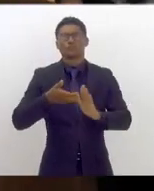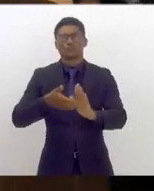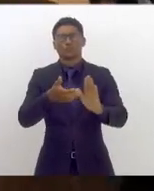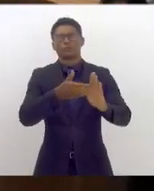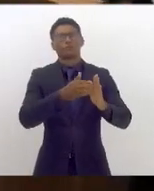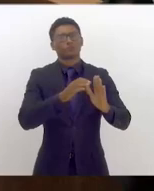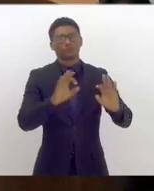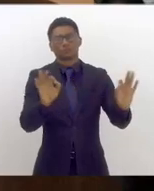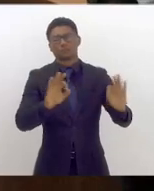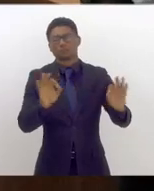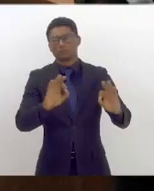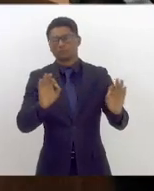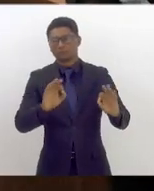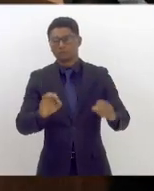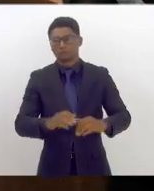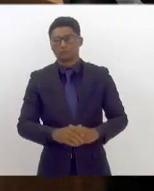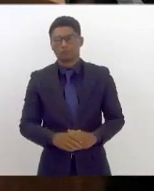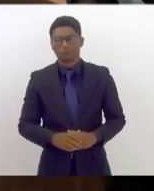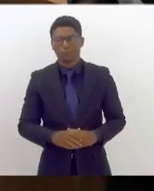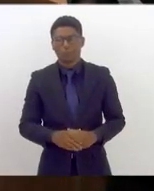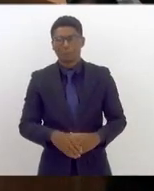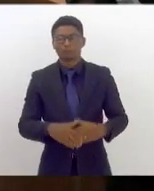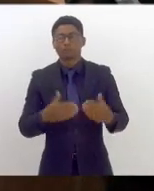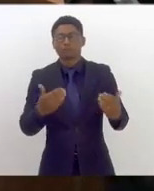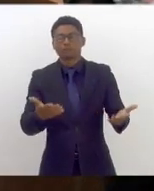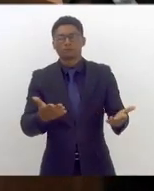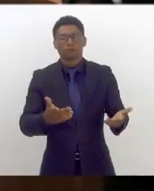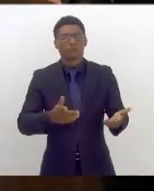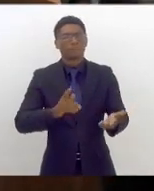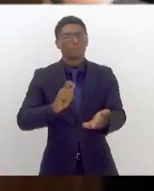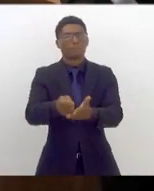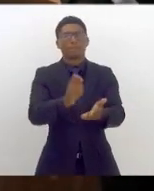instaladas e portanto não cabem indenização